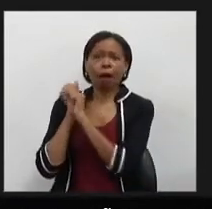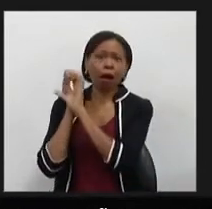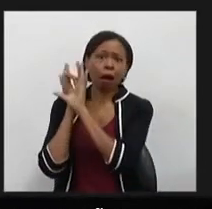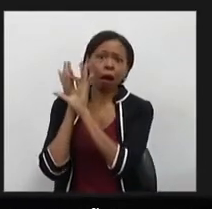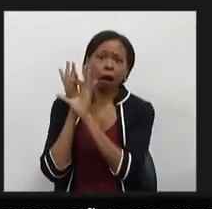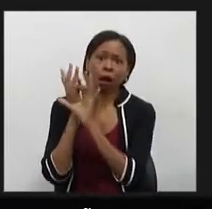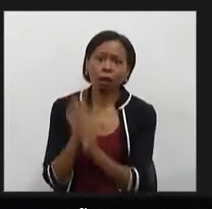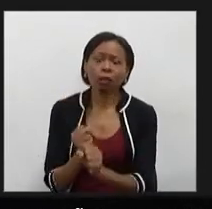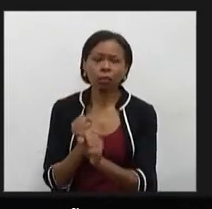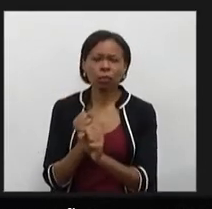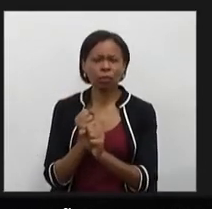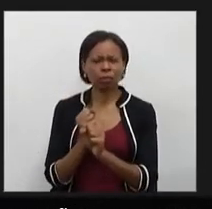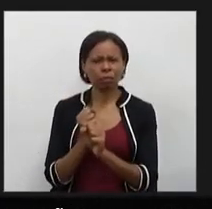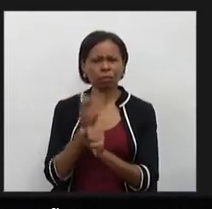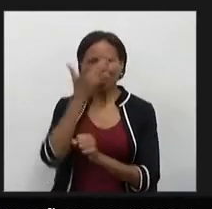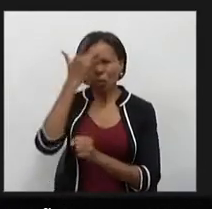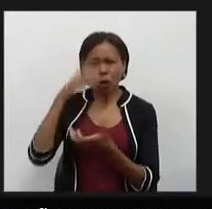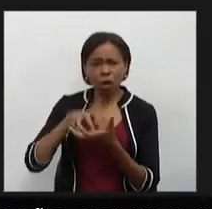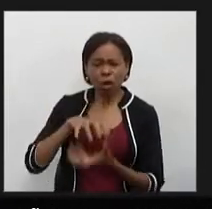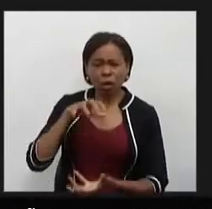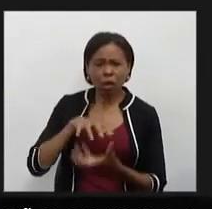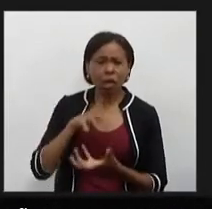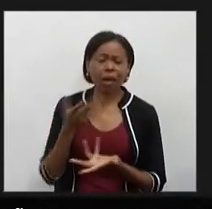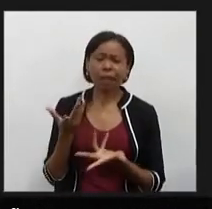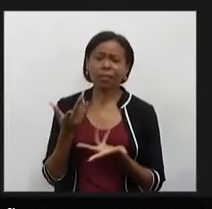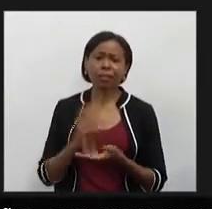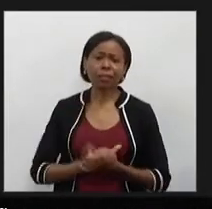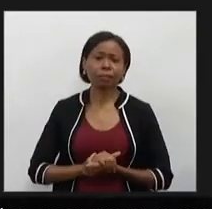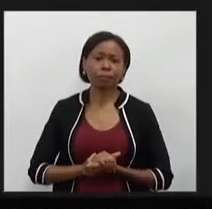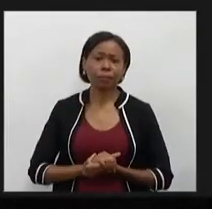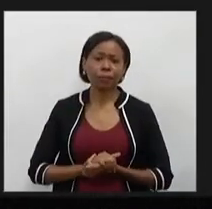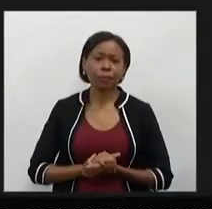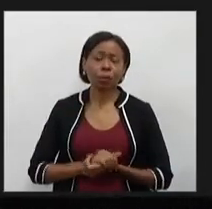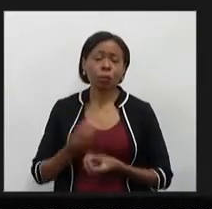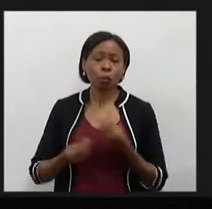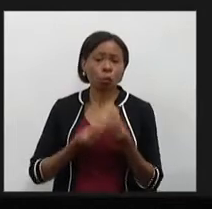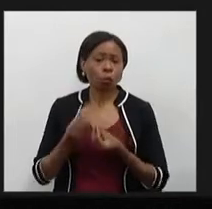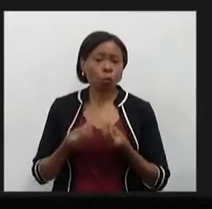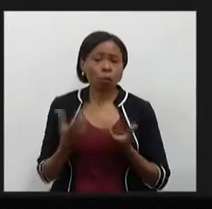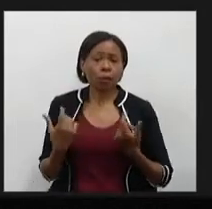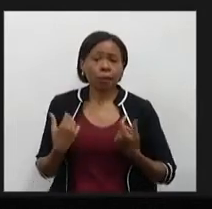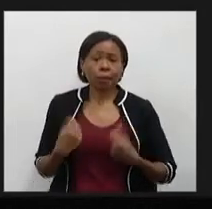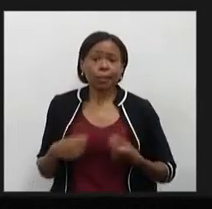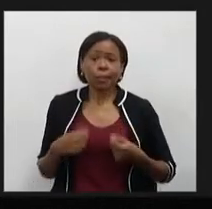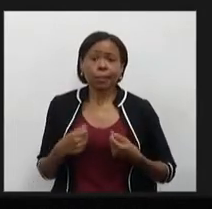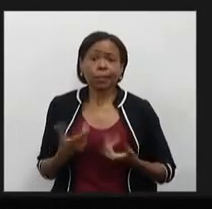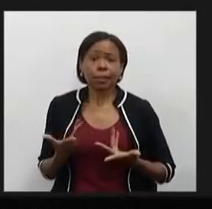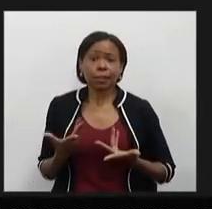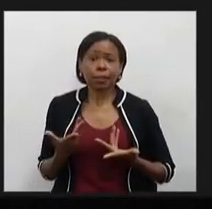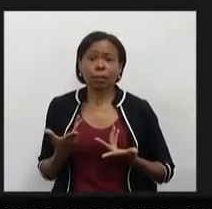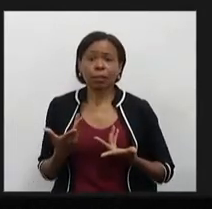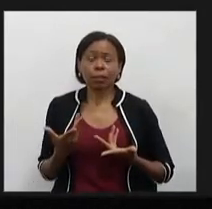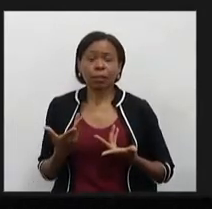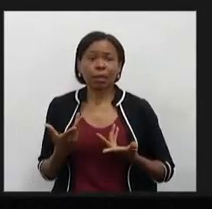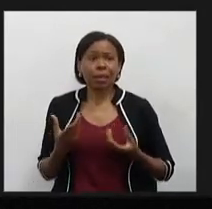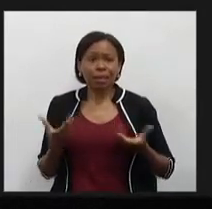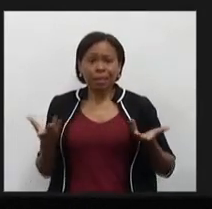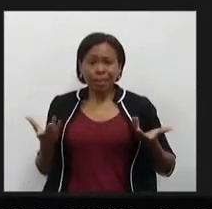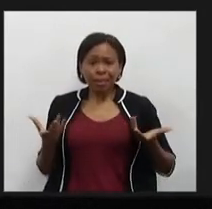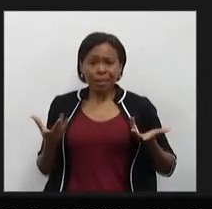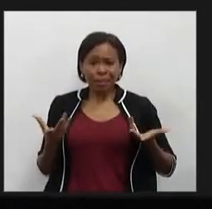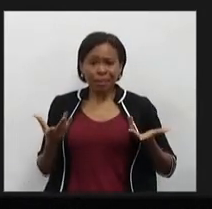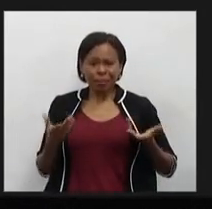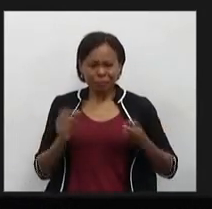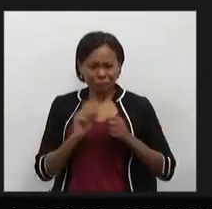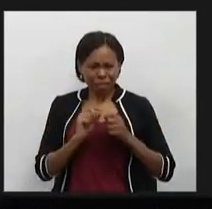é uma pessoa que está de idade e ter que ter, chegar a esse ponto de ter uma audiência